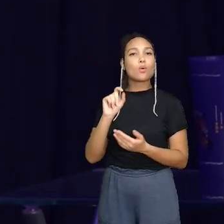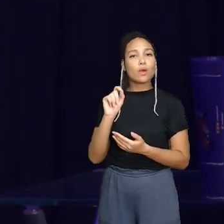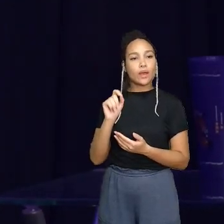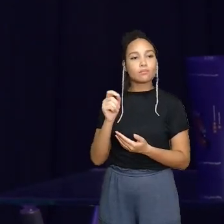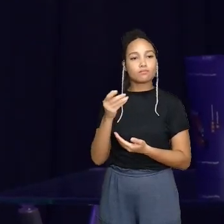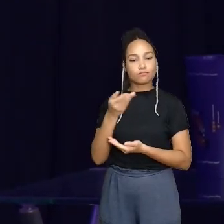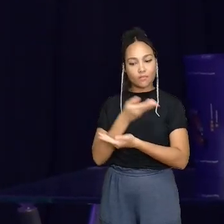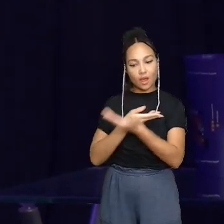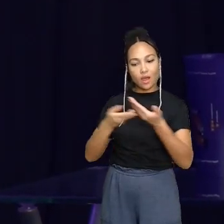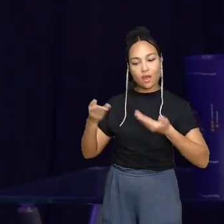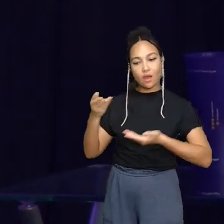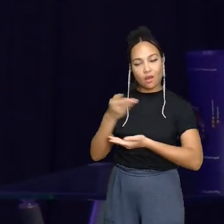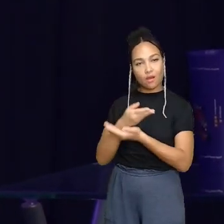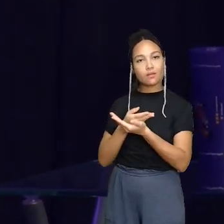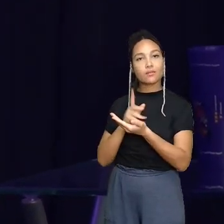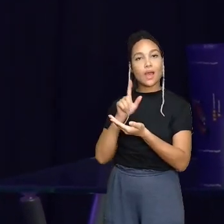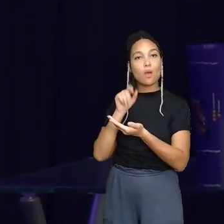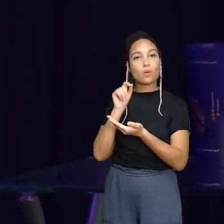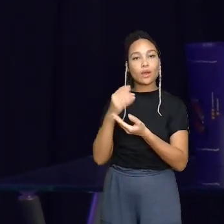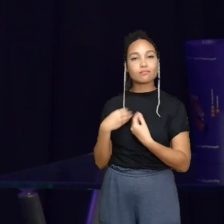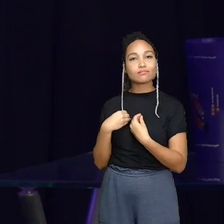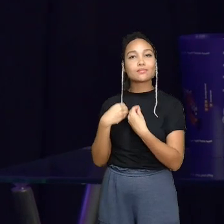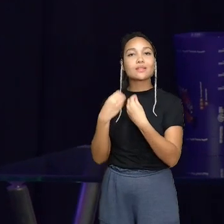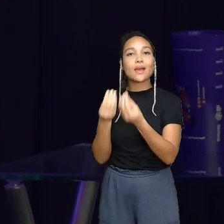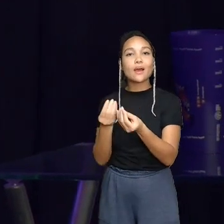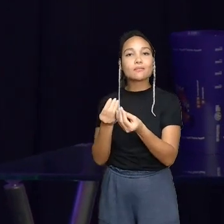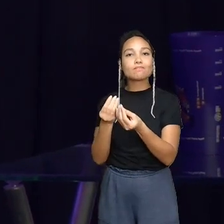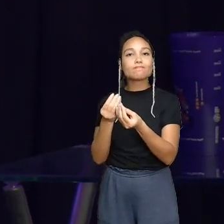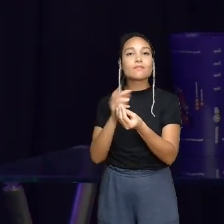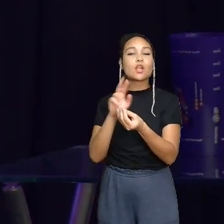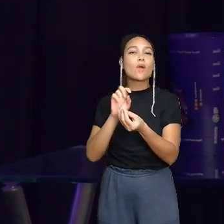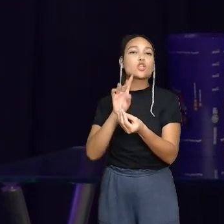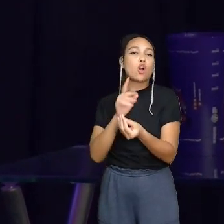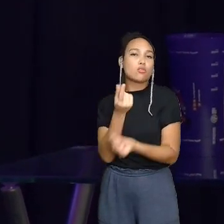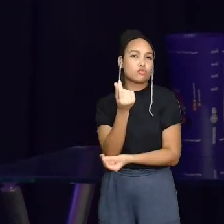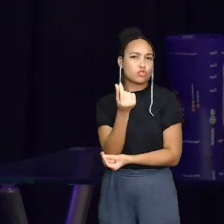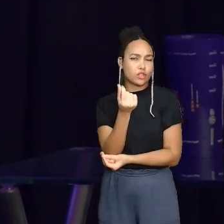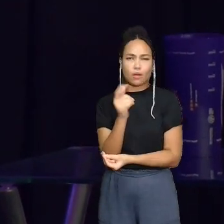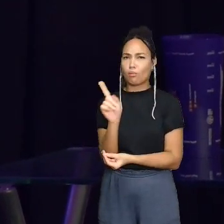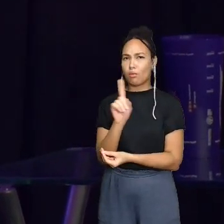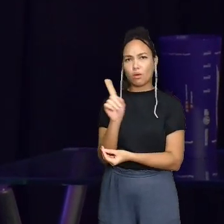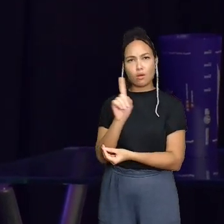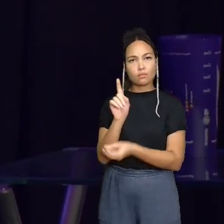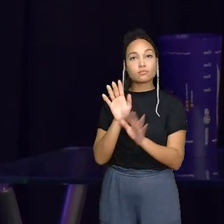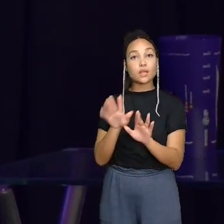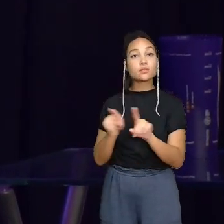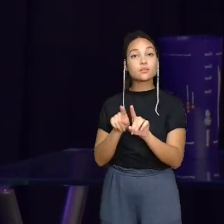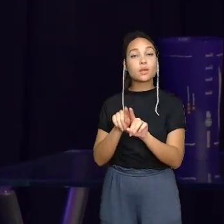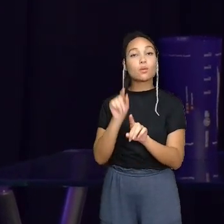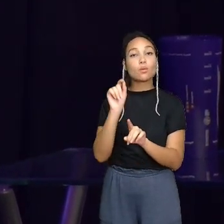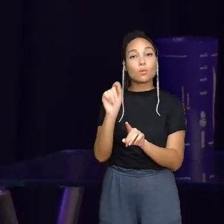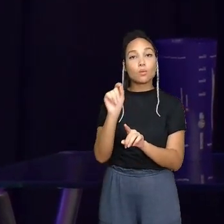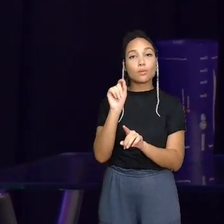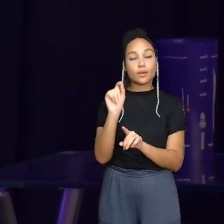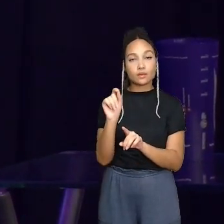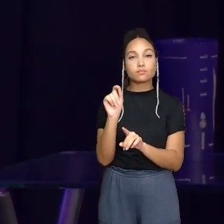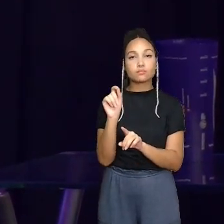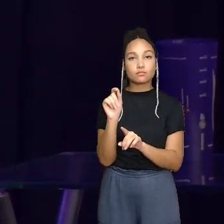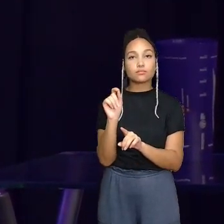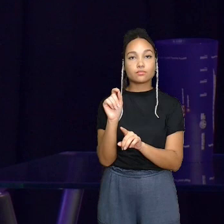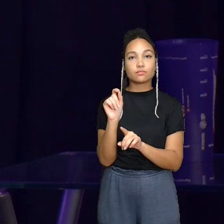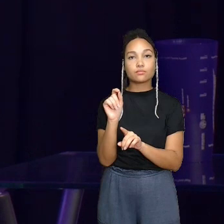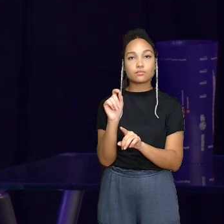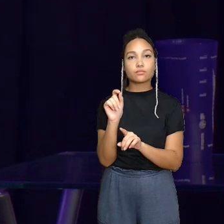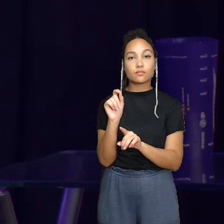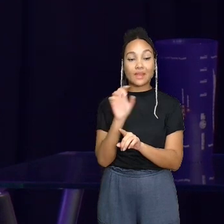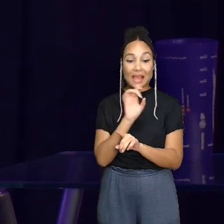oferecer muito mais do que um capital financeiro. Ele vem no sentido de cada